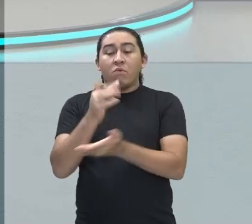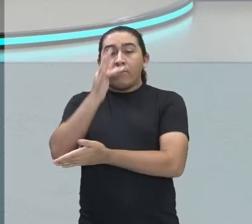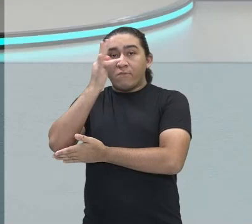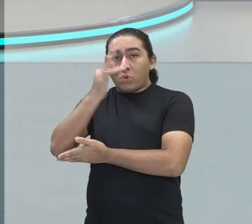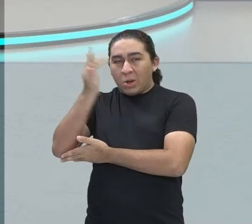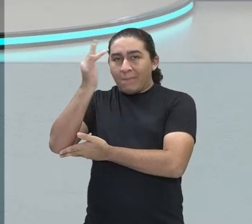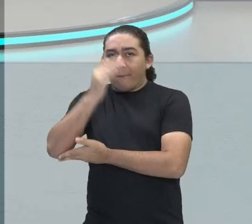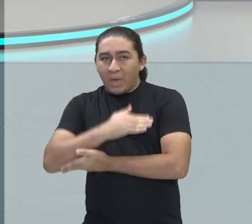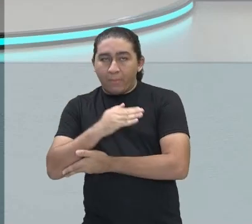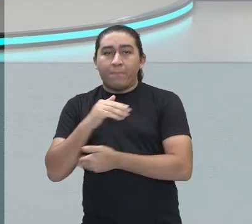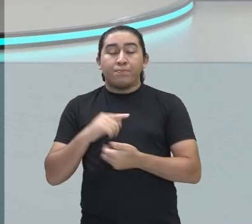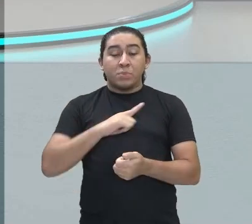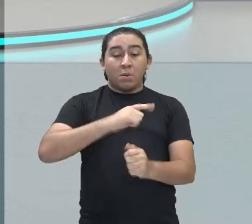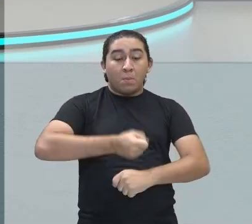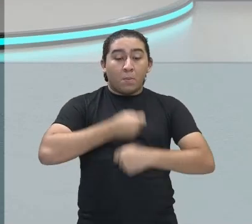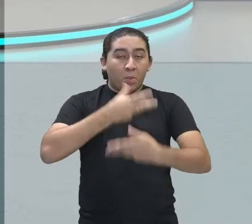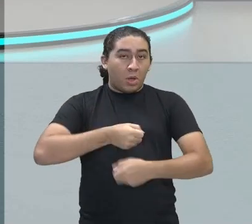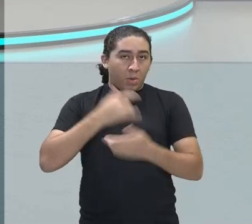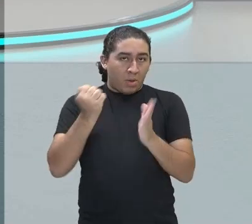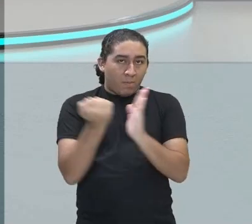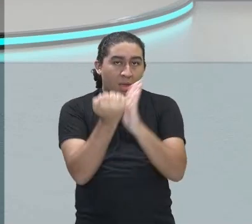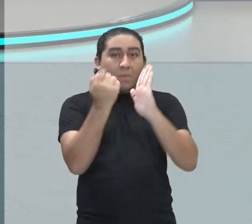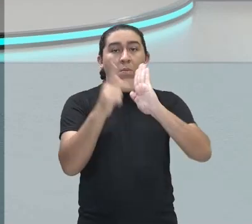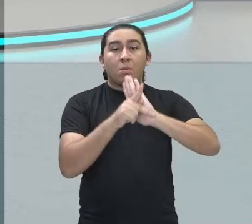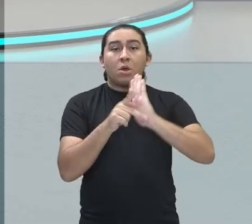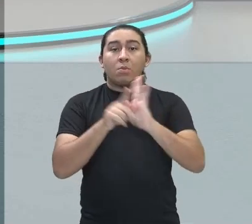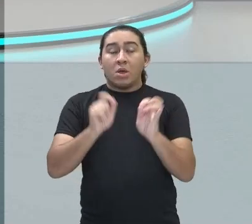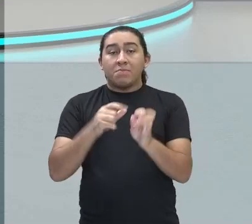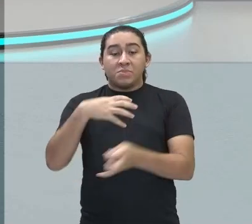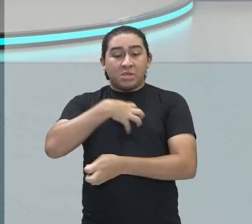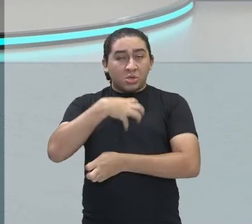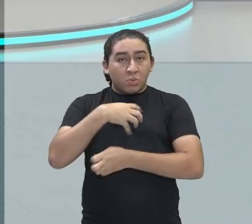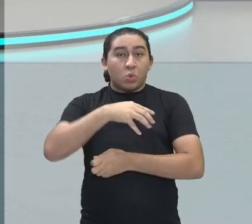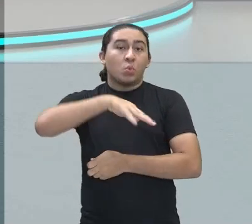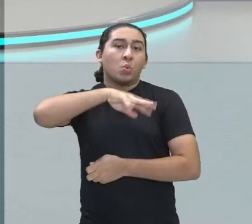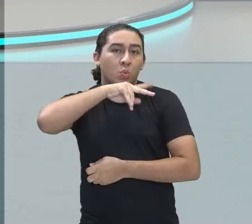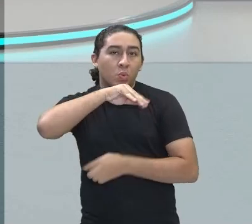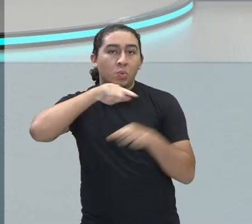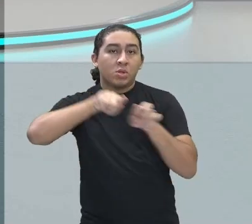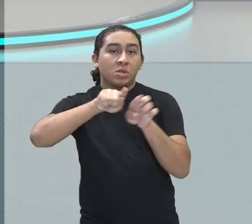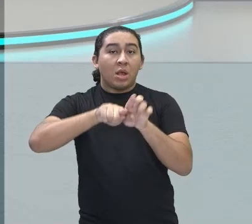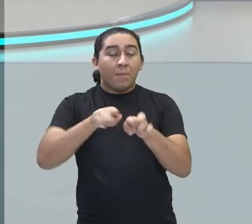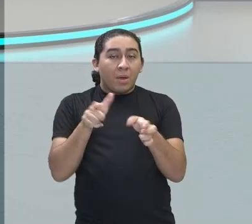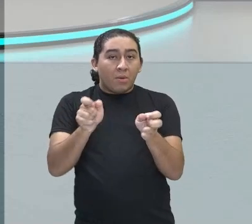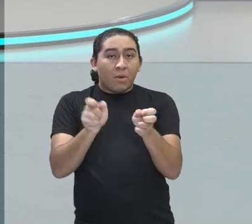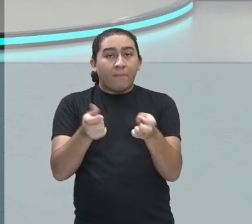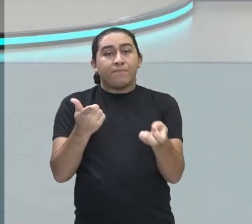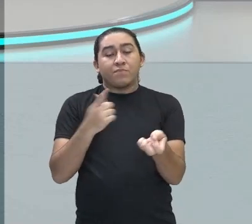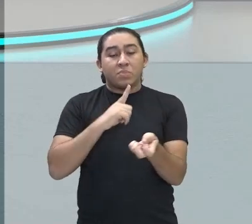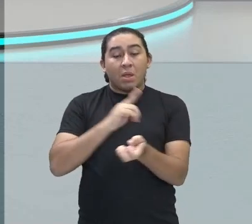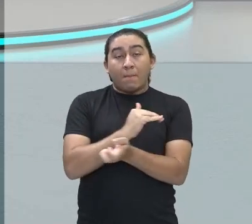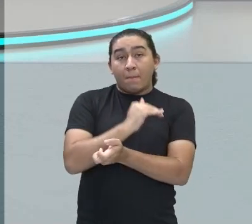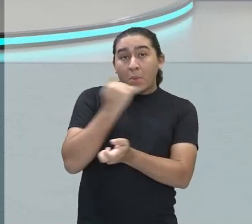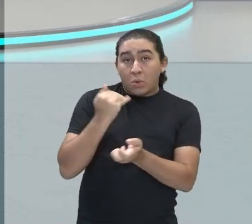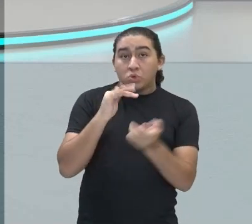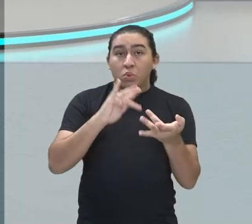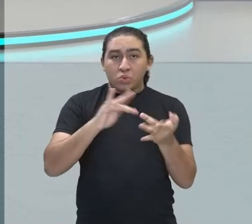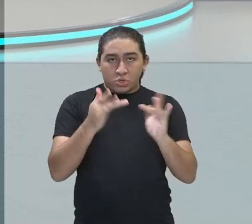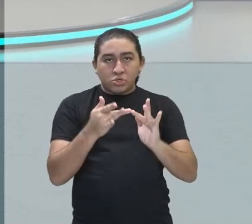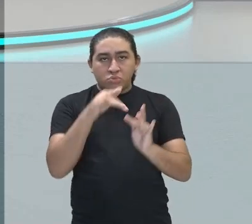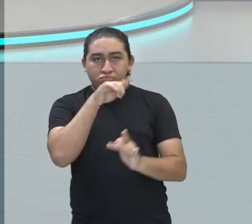com poemas marcados pelo pessimismo e pela morbidez. Quando nós falamos em pessimismo